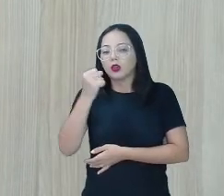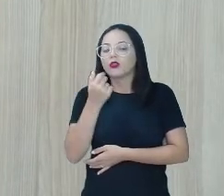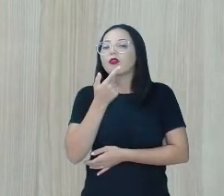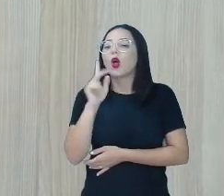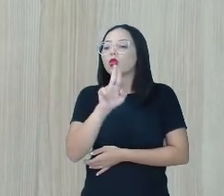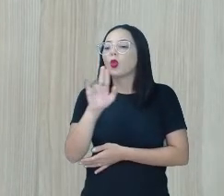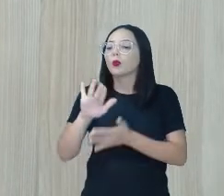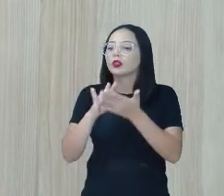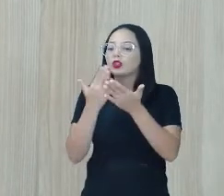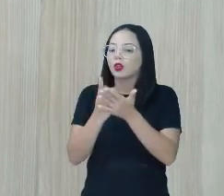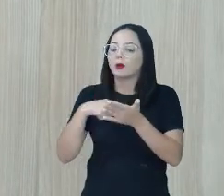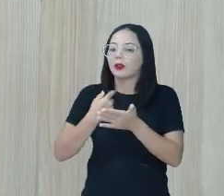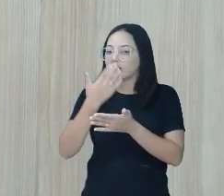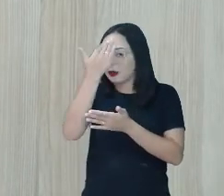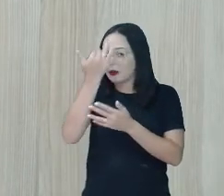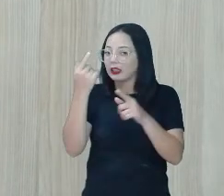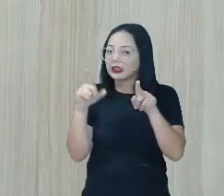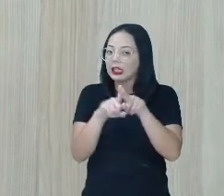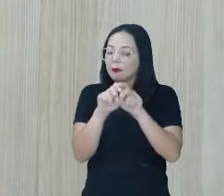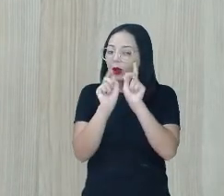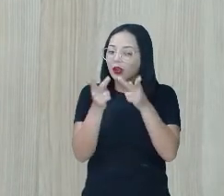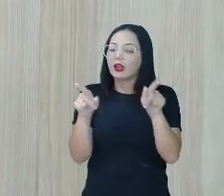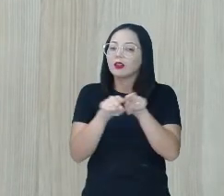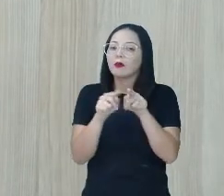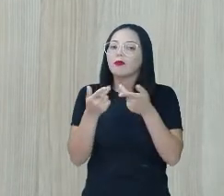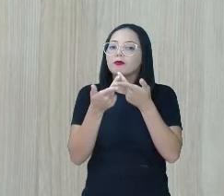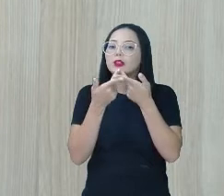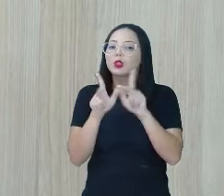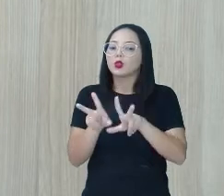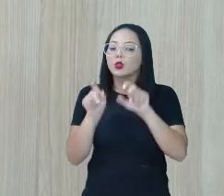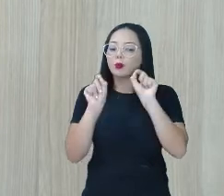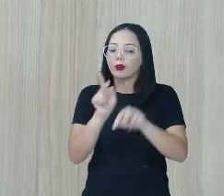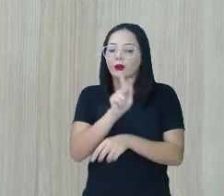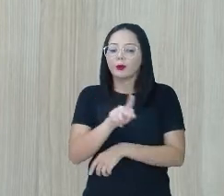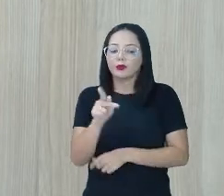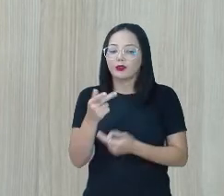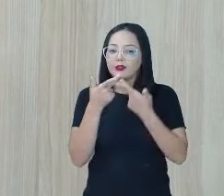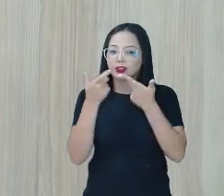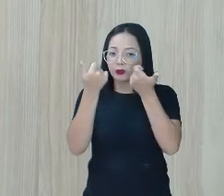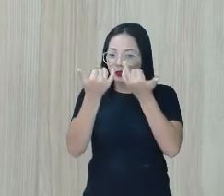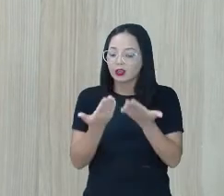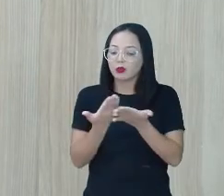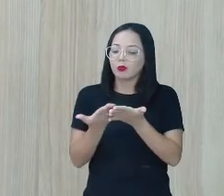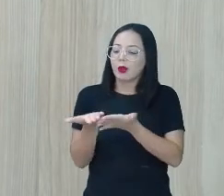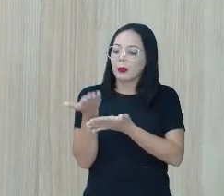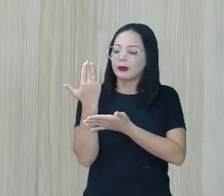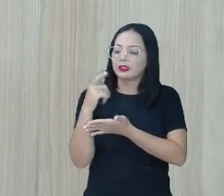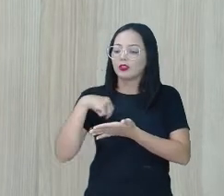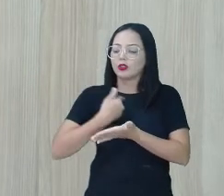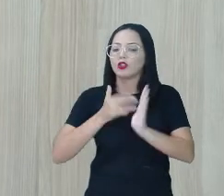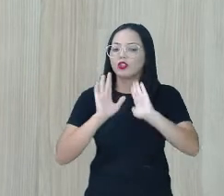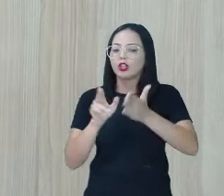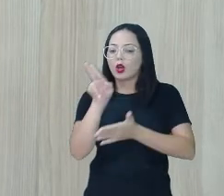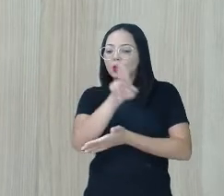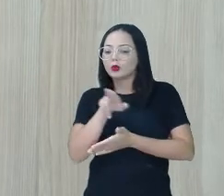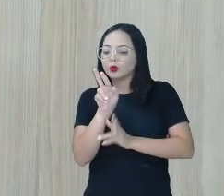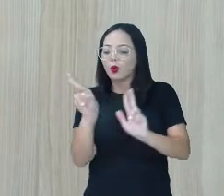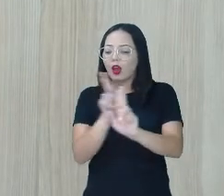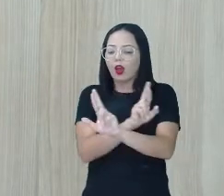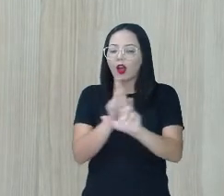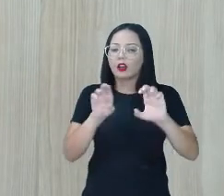aqui para a gente saber também. Então, gente, comentando sobre o que o professor Pedro estava falando aqui, em outras aulas a gente até já utilizou a